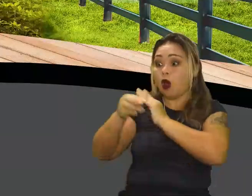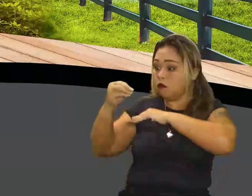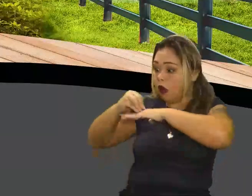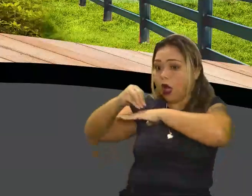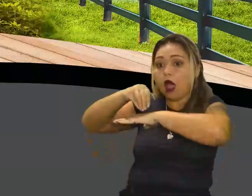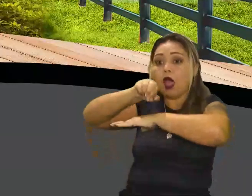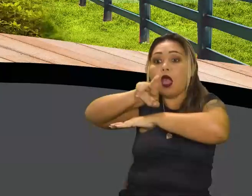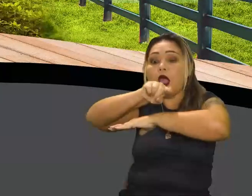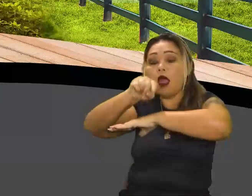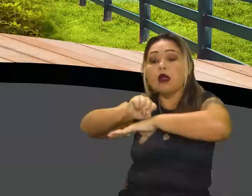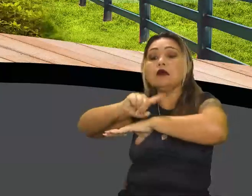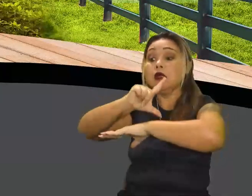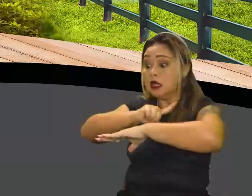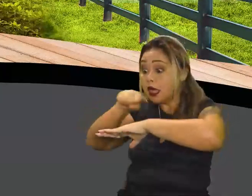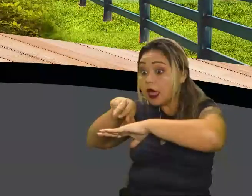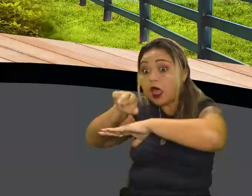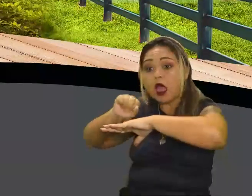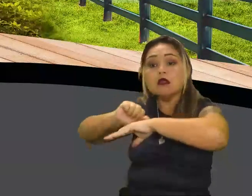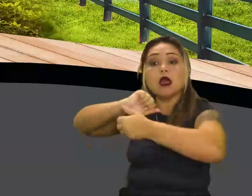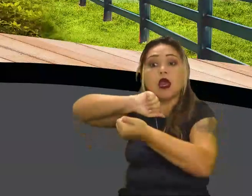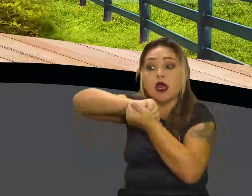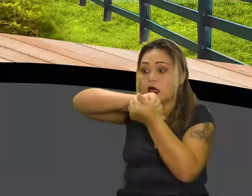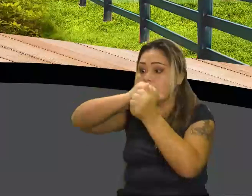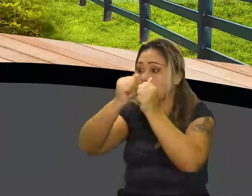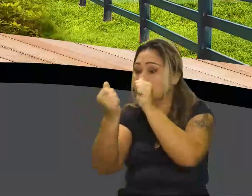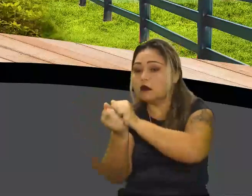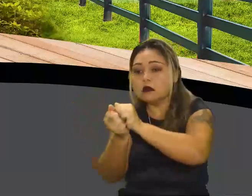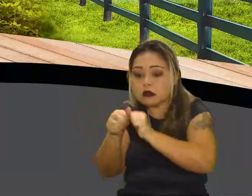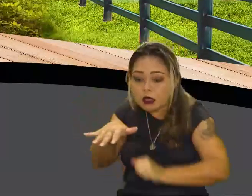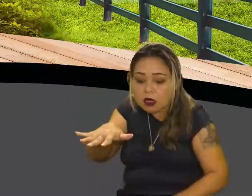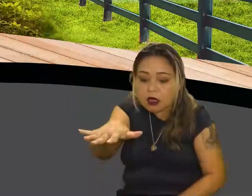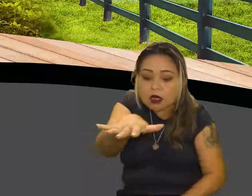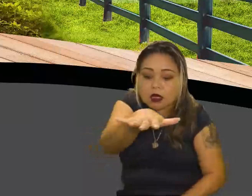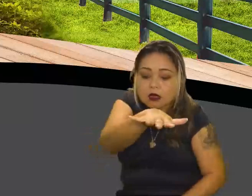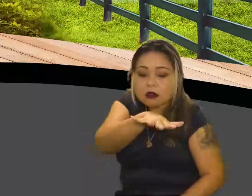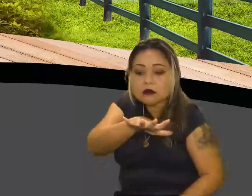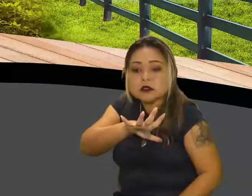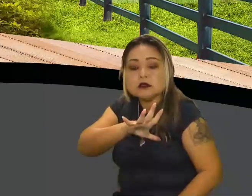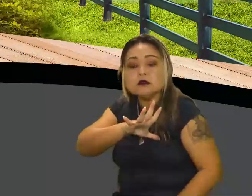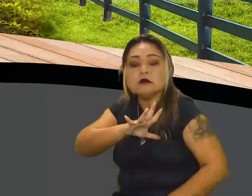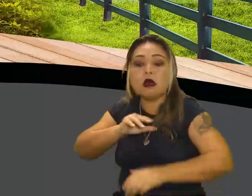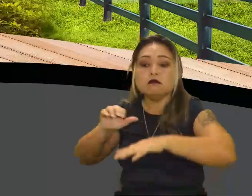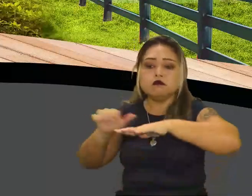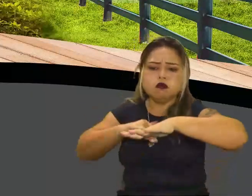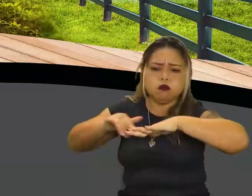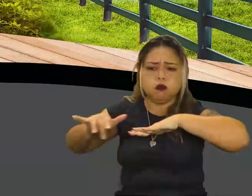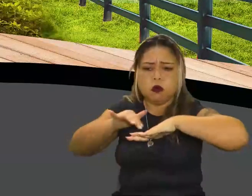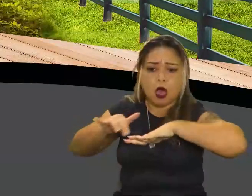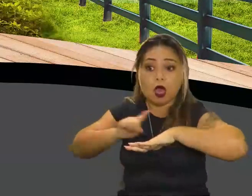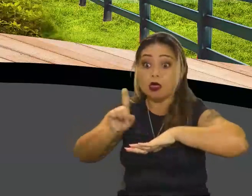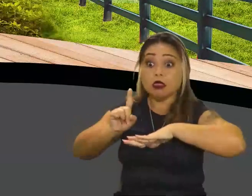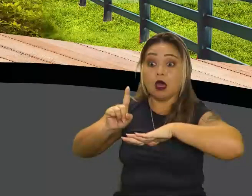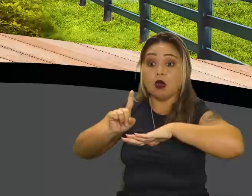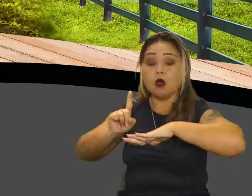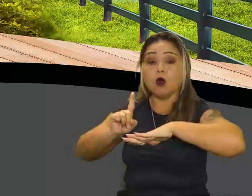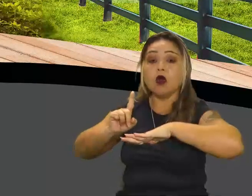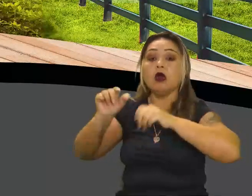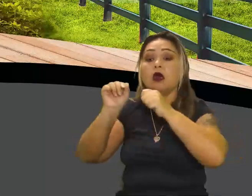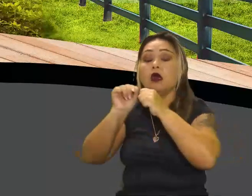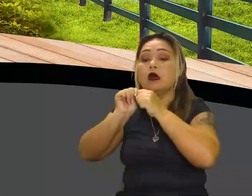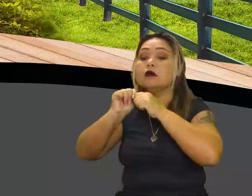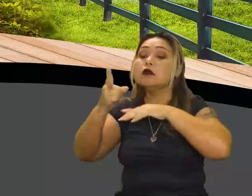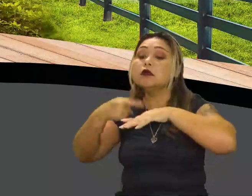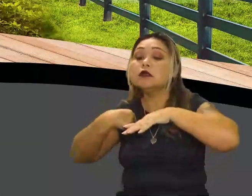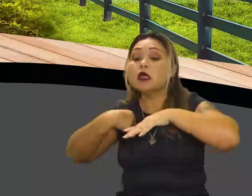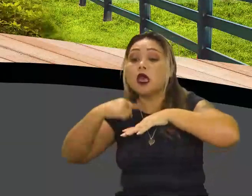que tem uma adaptabilidade dentro da ranicultura e não se estressa tão fácil. Então ele é menos